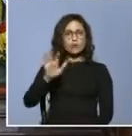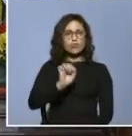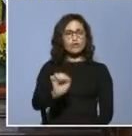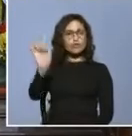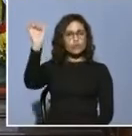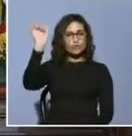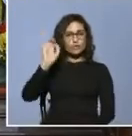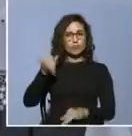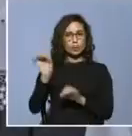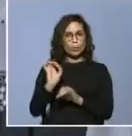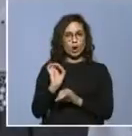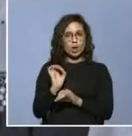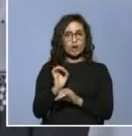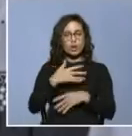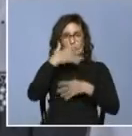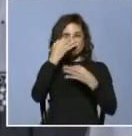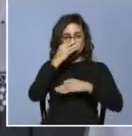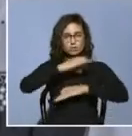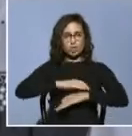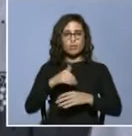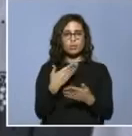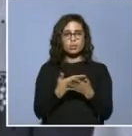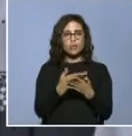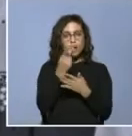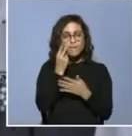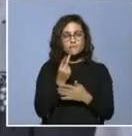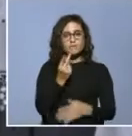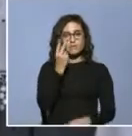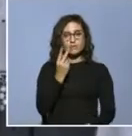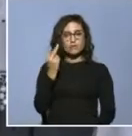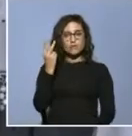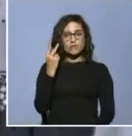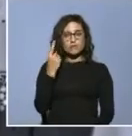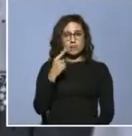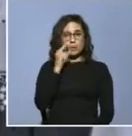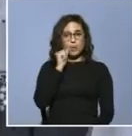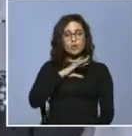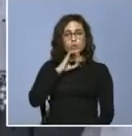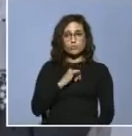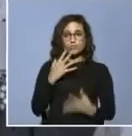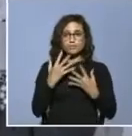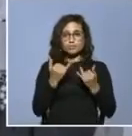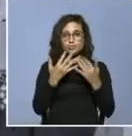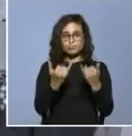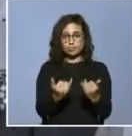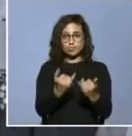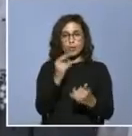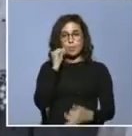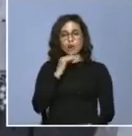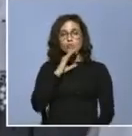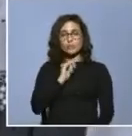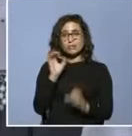Espírito Santo, Senhor que dá a vida, e procede do Pai e do Filho, e com o Pai e o Filho é adorado